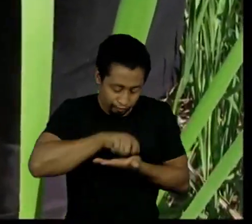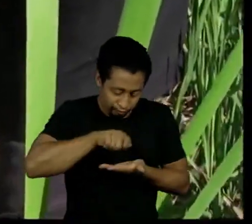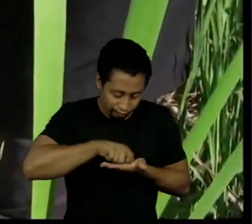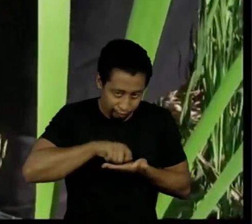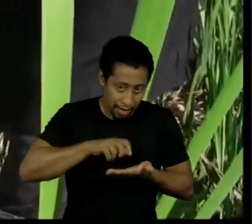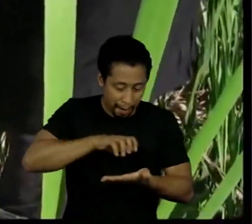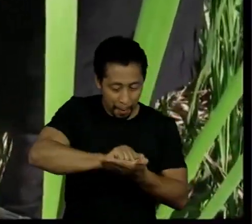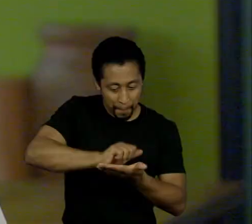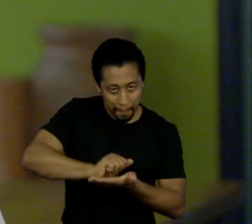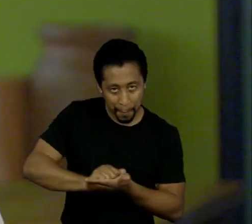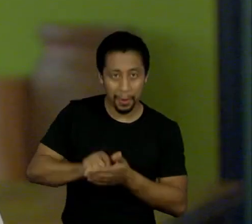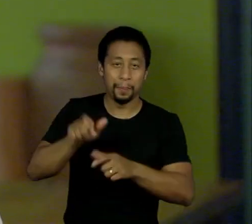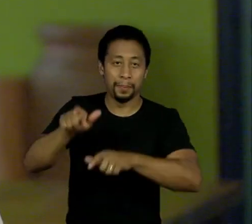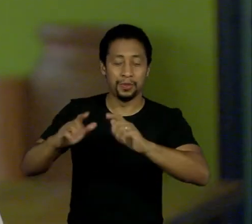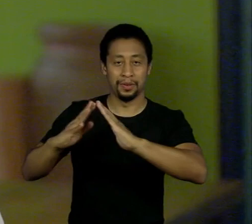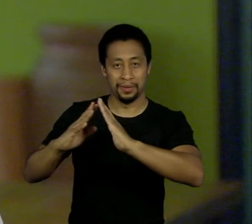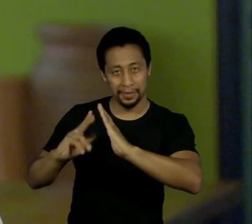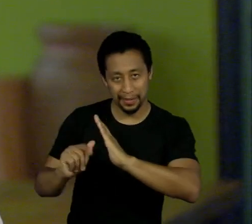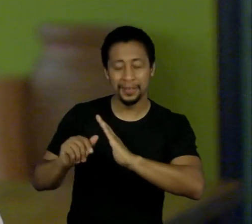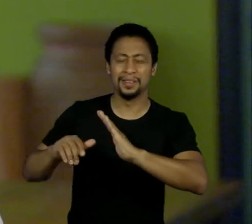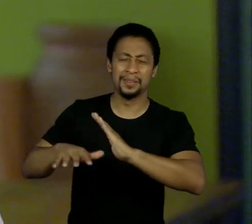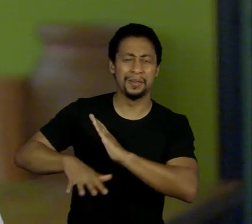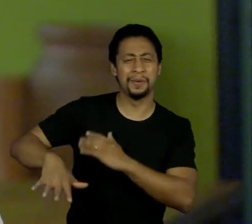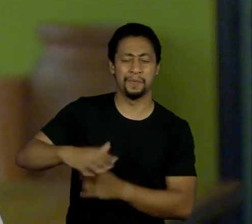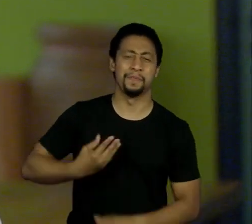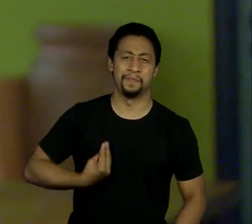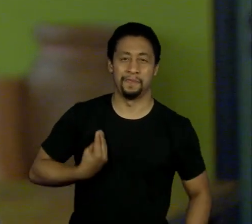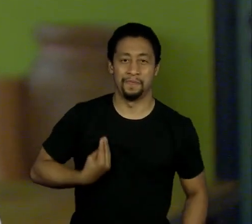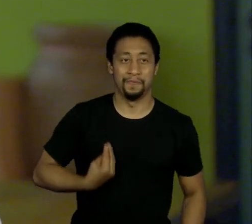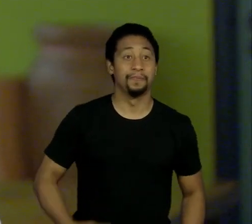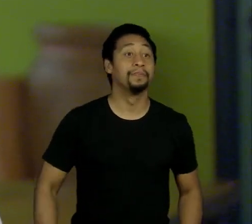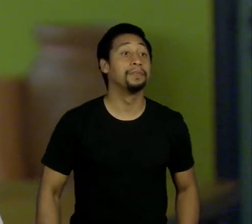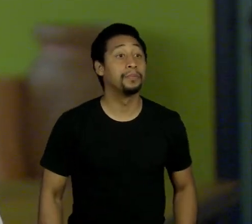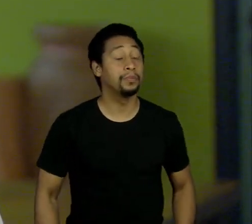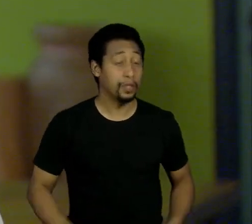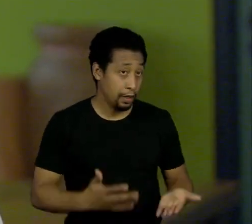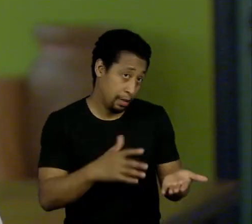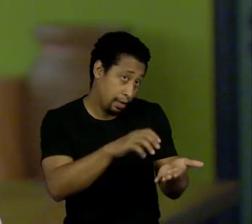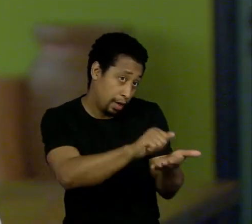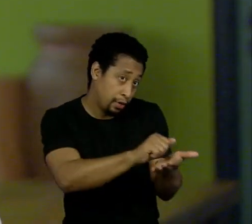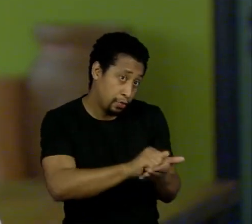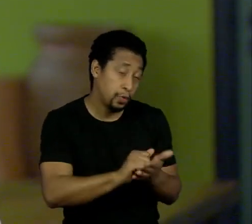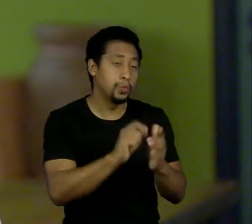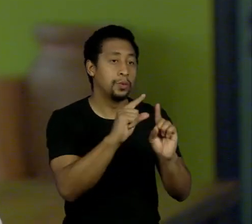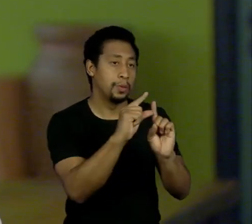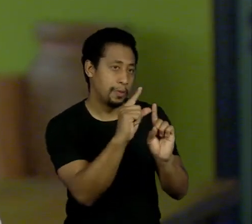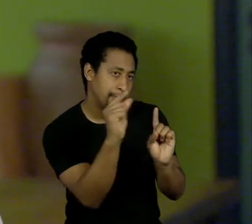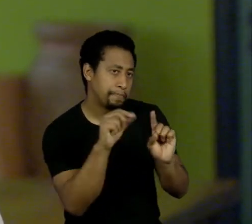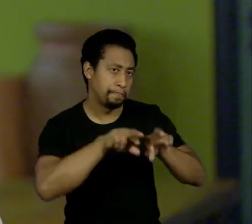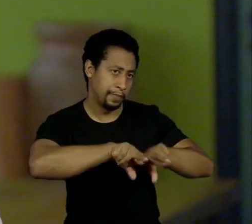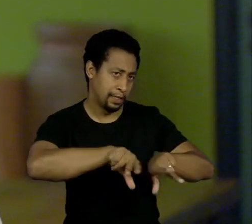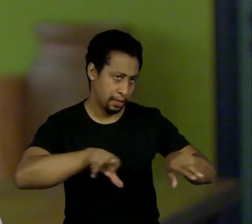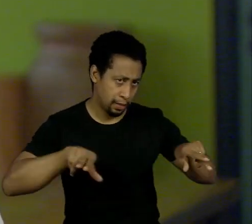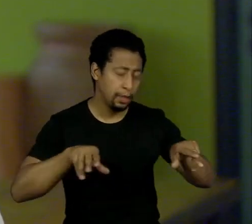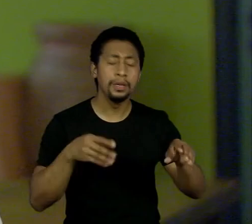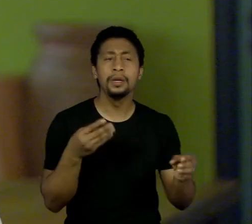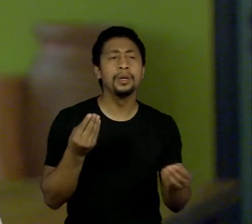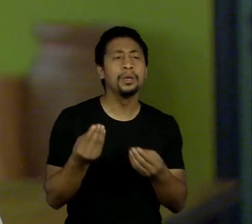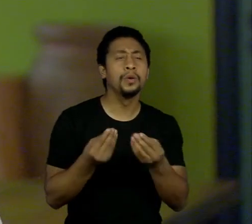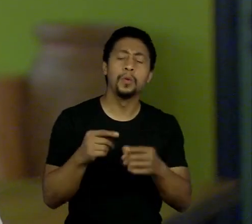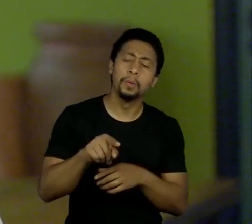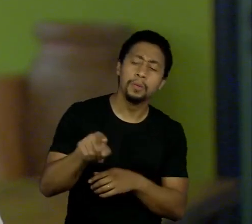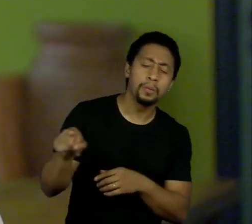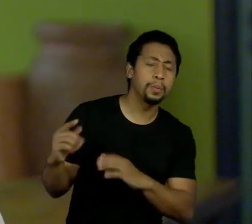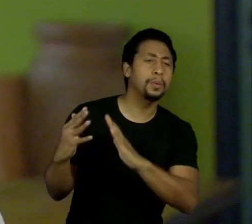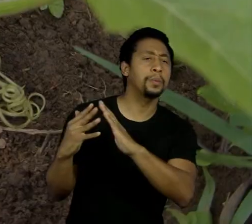quilombolas. É uma forma de registrar, né, o conhecimento tradicional dessas plantas e de como essas comunidades usam essas plantas, né, de variadas formas,